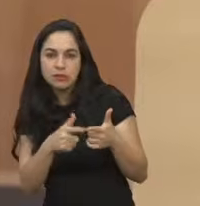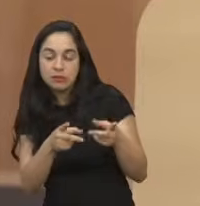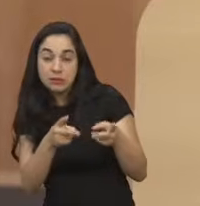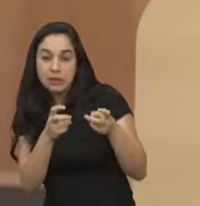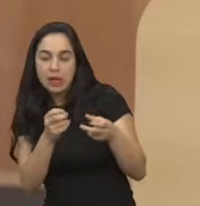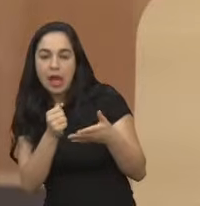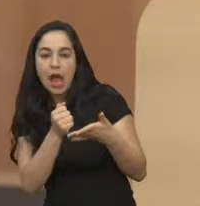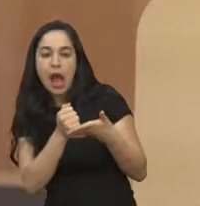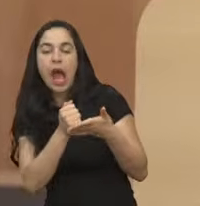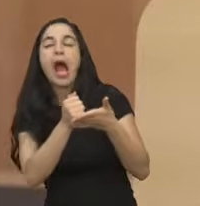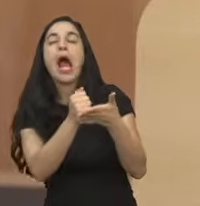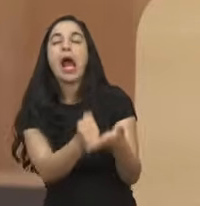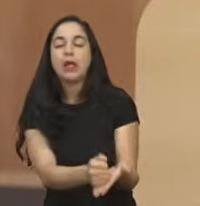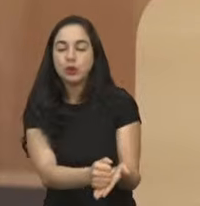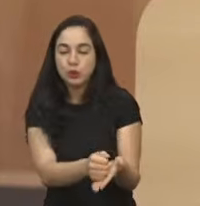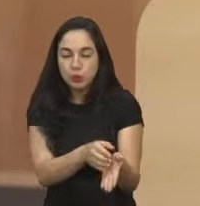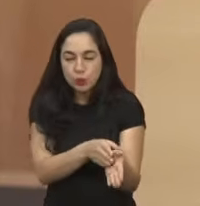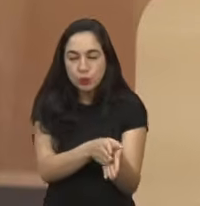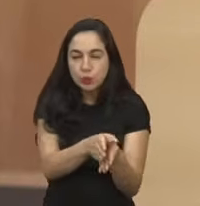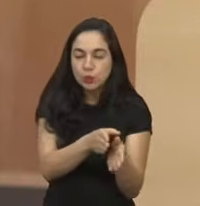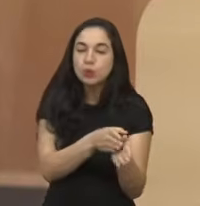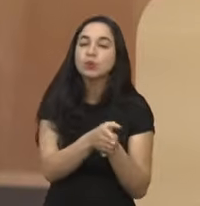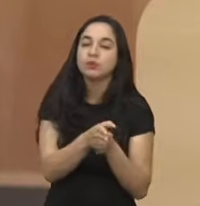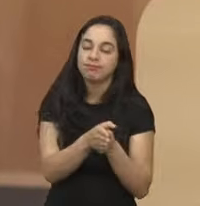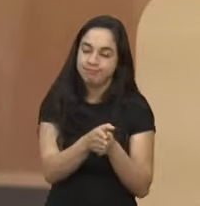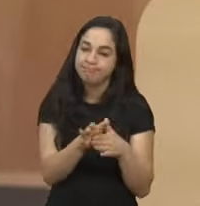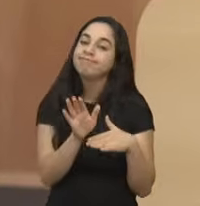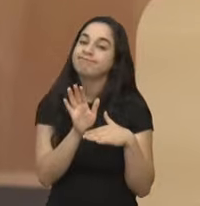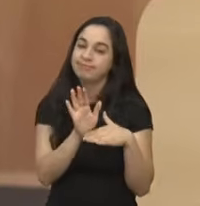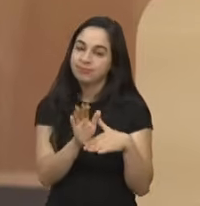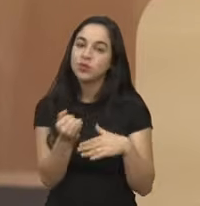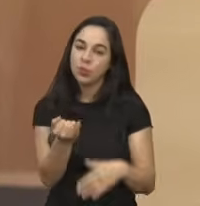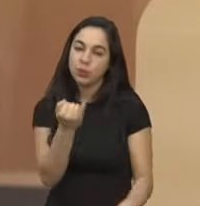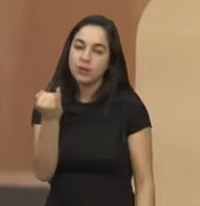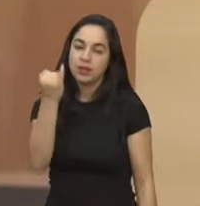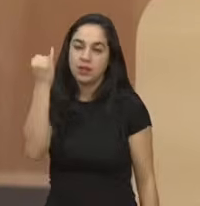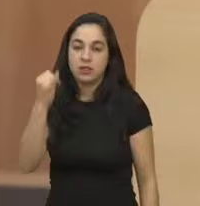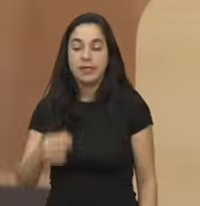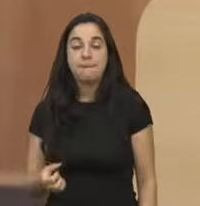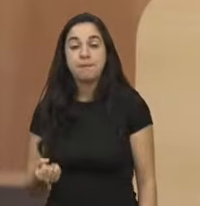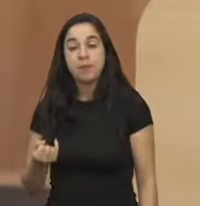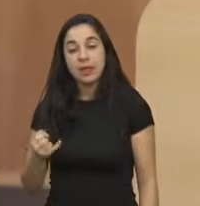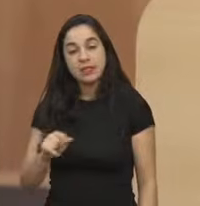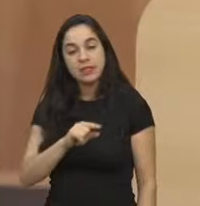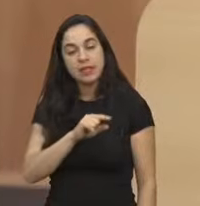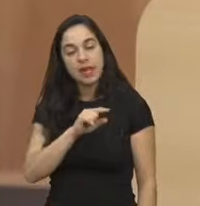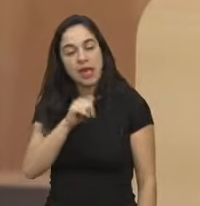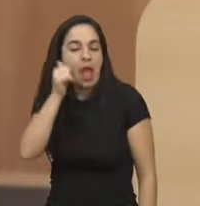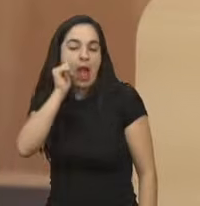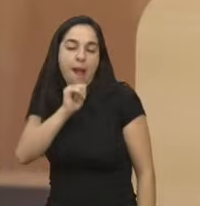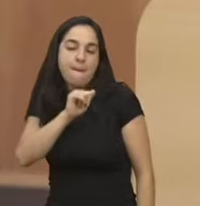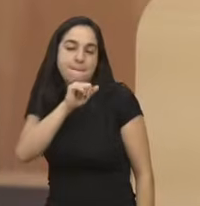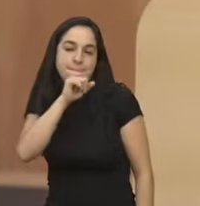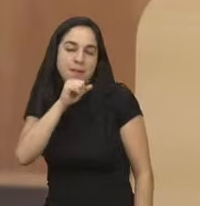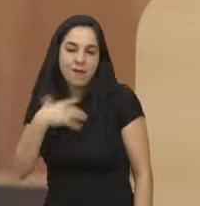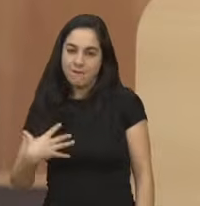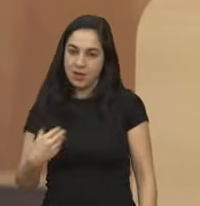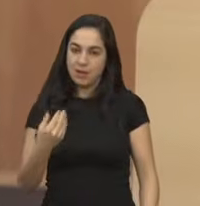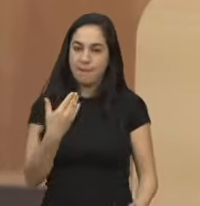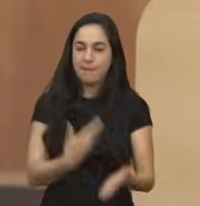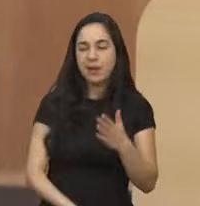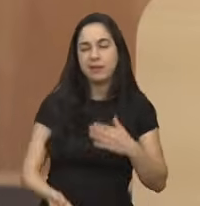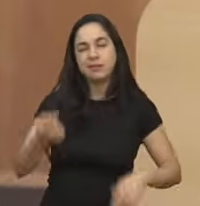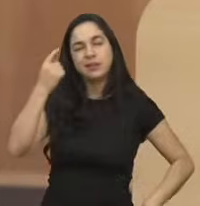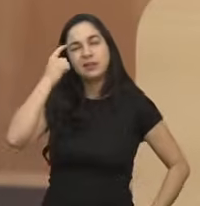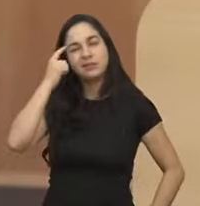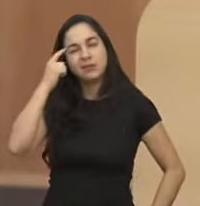vai ser de grande valia. E, na sequência, se ela puder escolher, refletir sobre isso, no sentido de quero